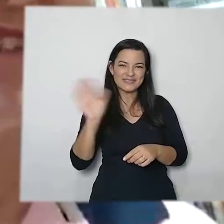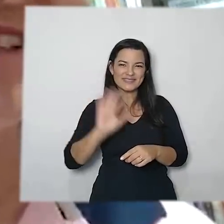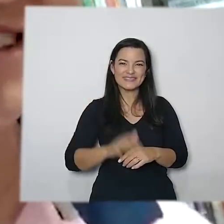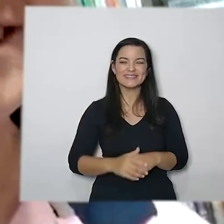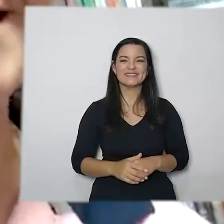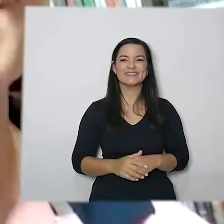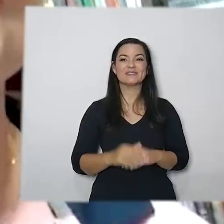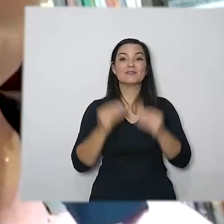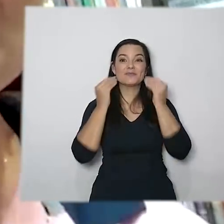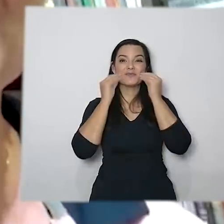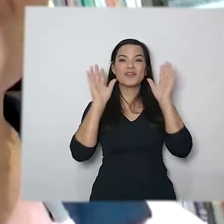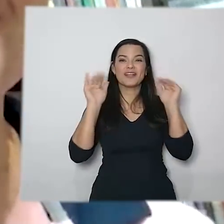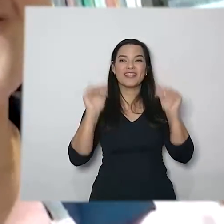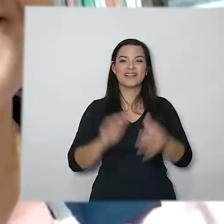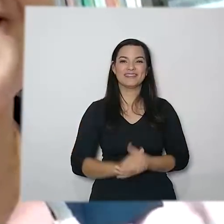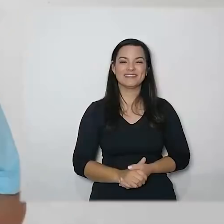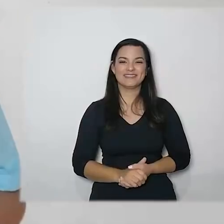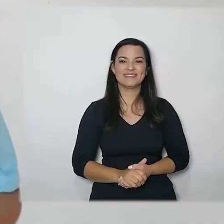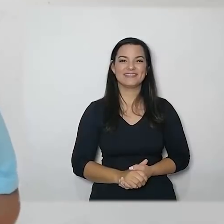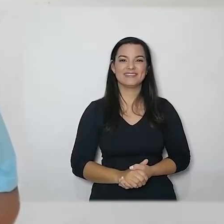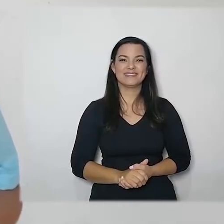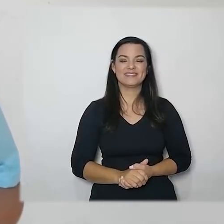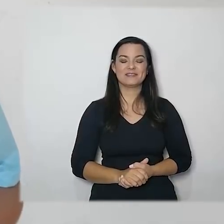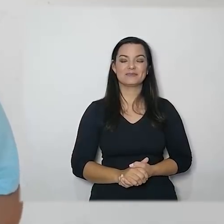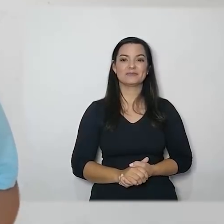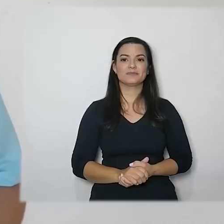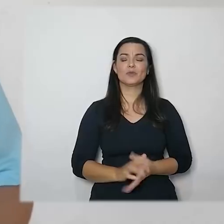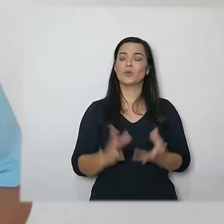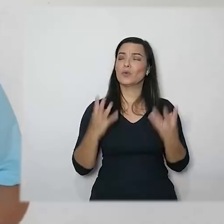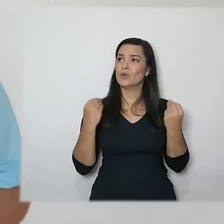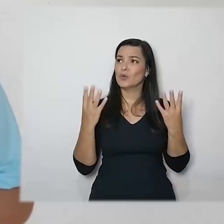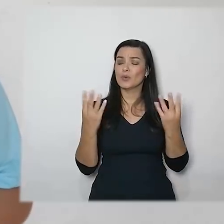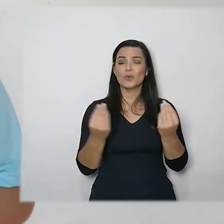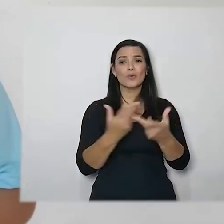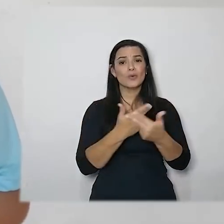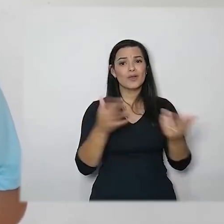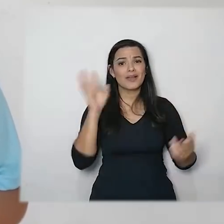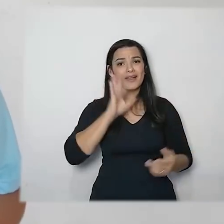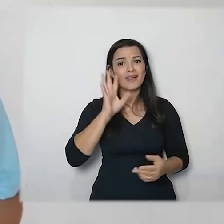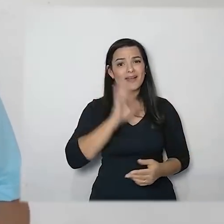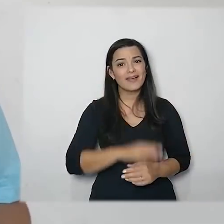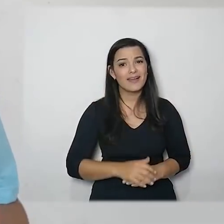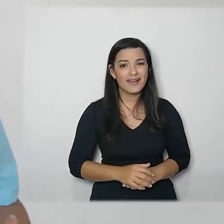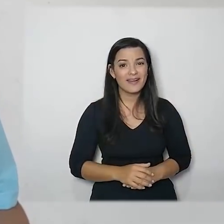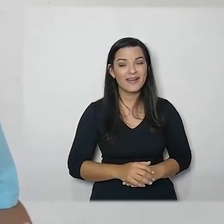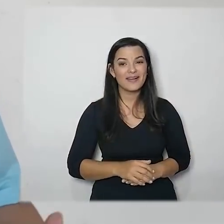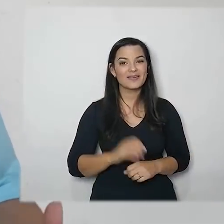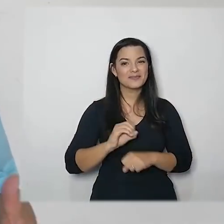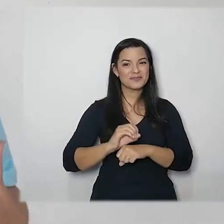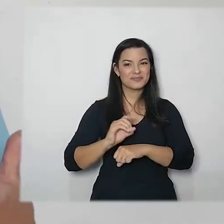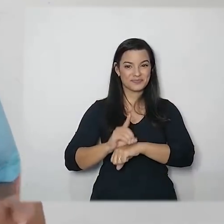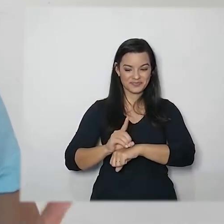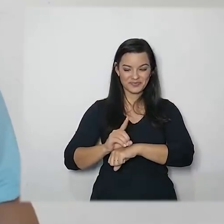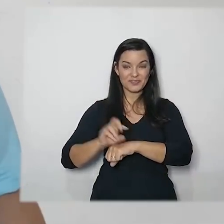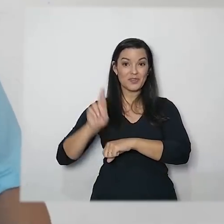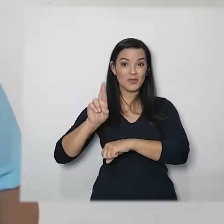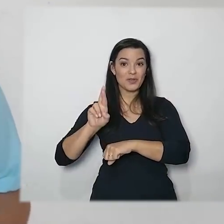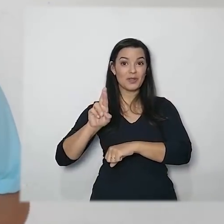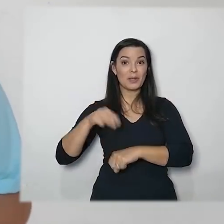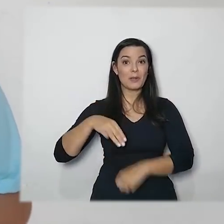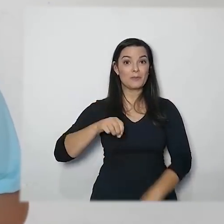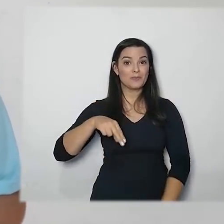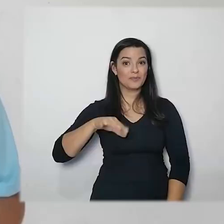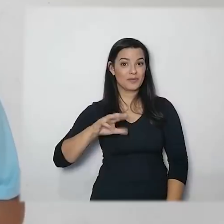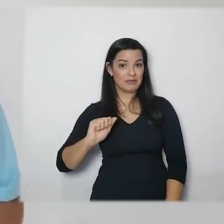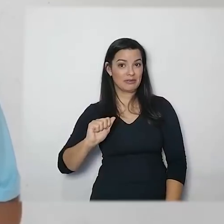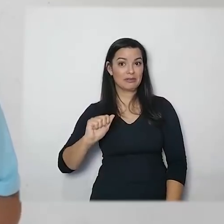para vocês, crianças. Um beijão. Quanta coisa legal! A doutora Mônica é um importante